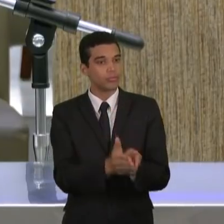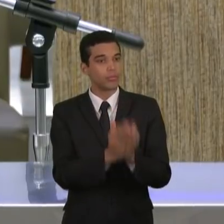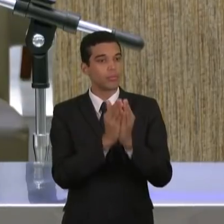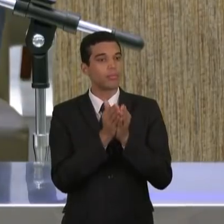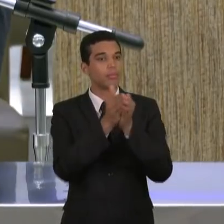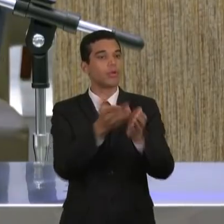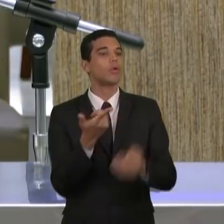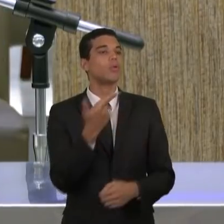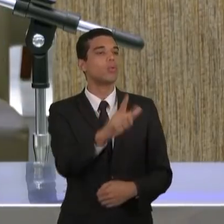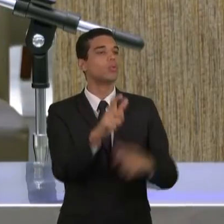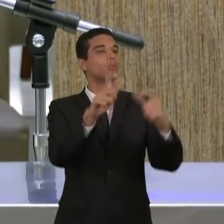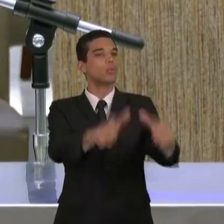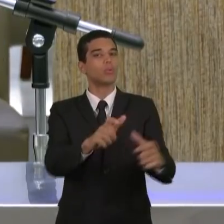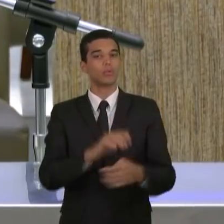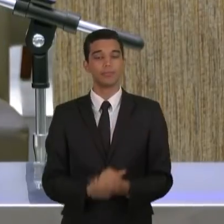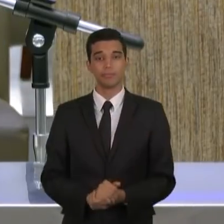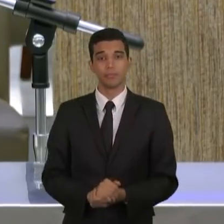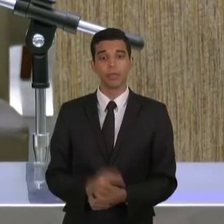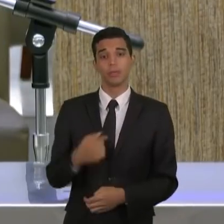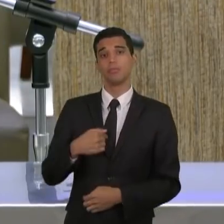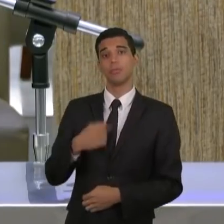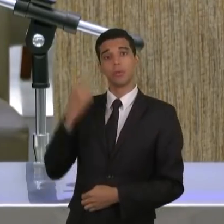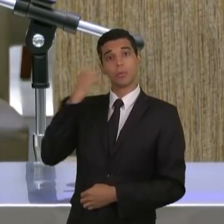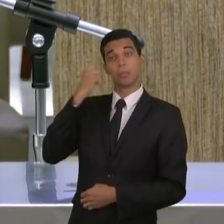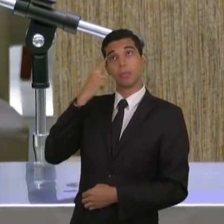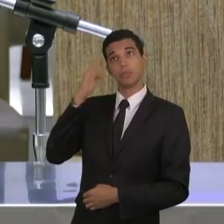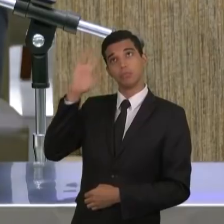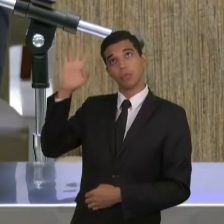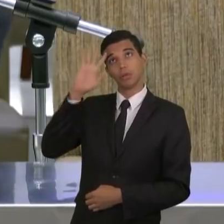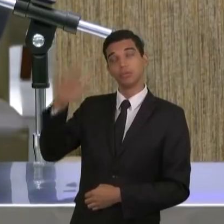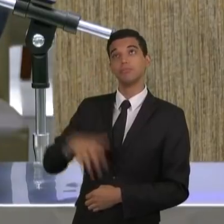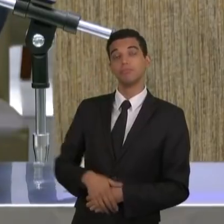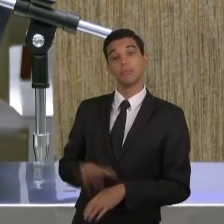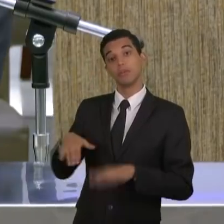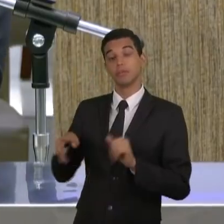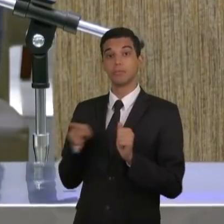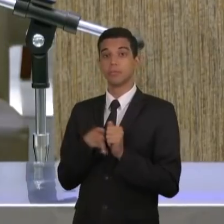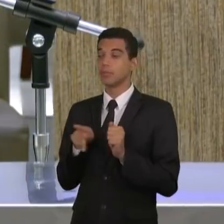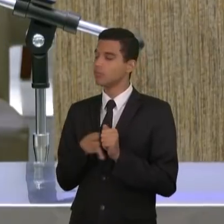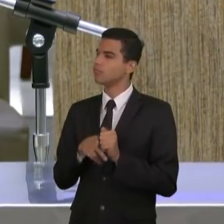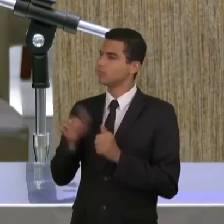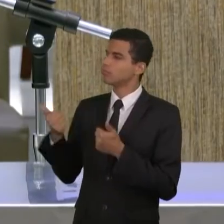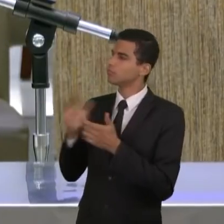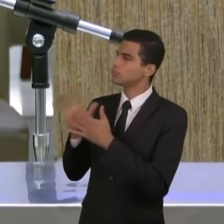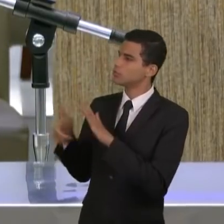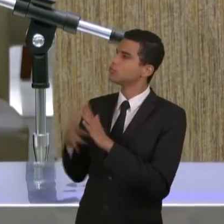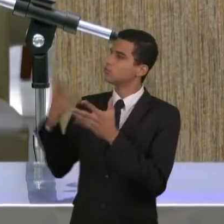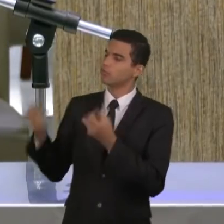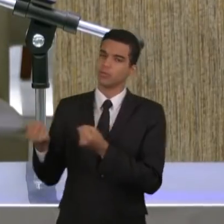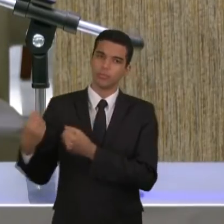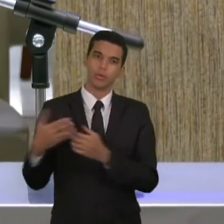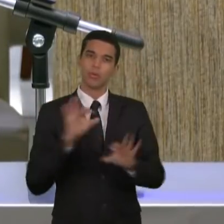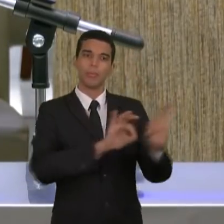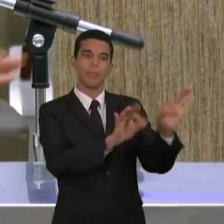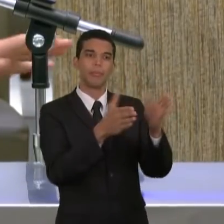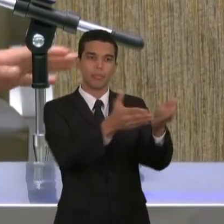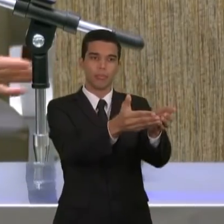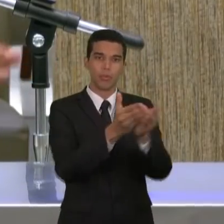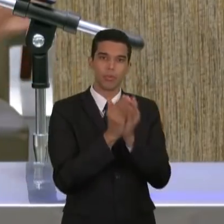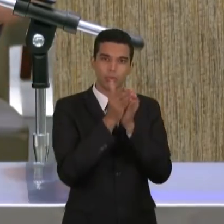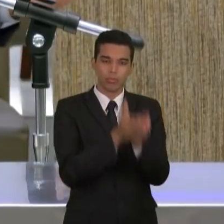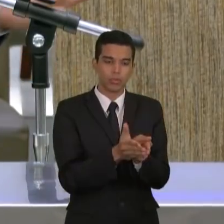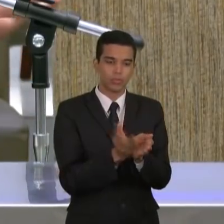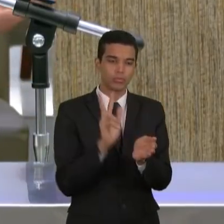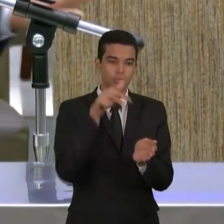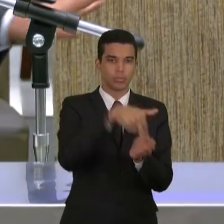levantado deve ter apeado barco deve ter arrumado as coisas ali João já deve ter ajudado no lugar dele cada um já tinha sua